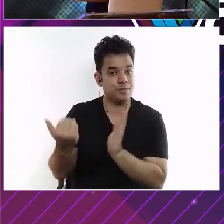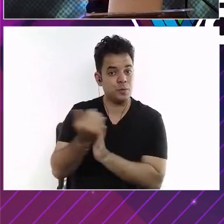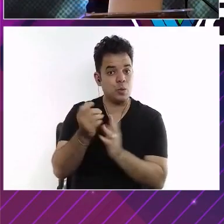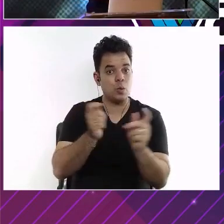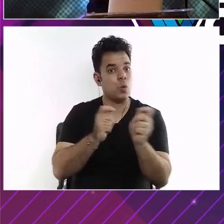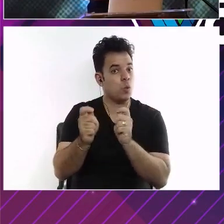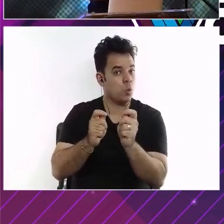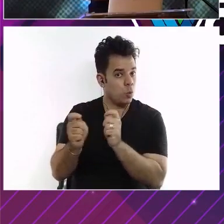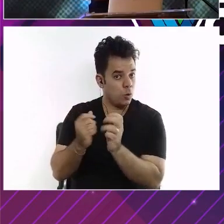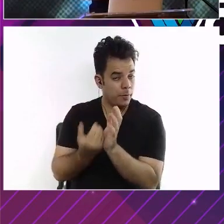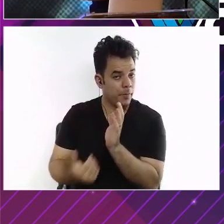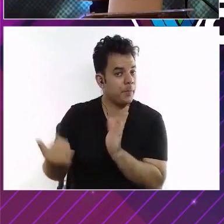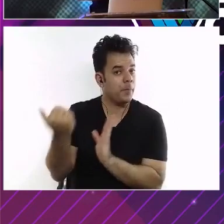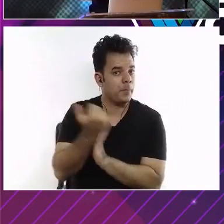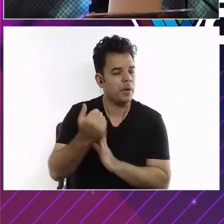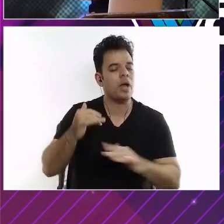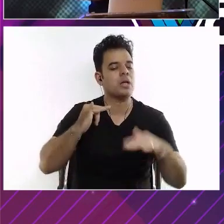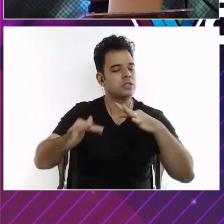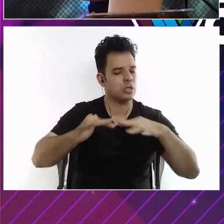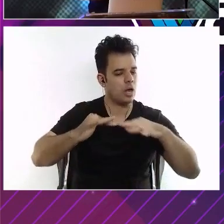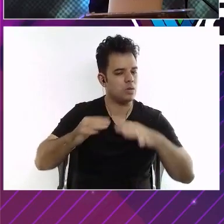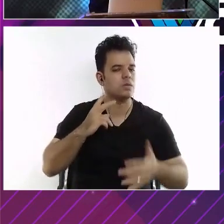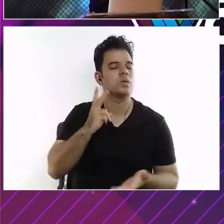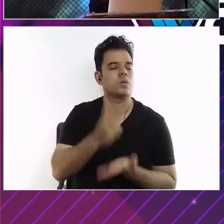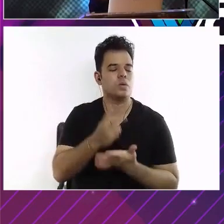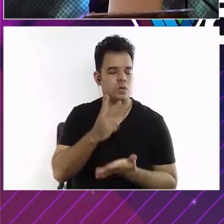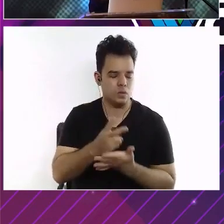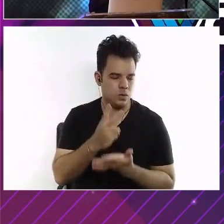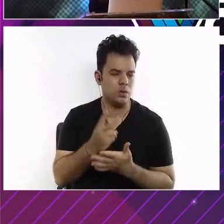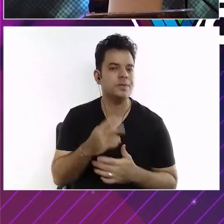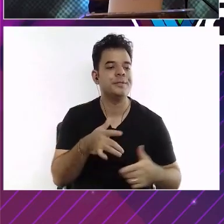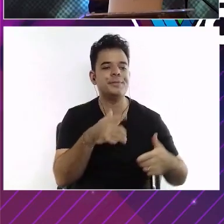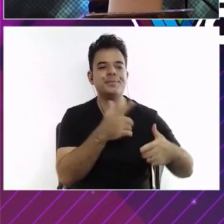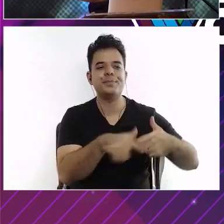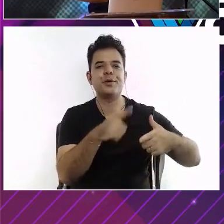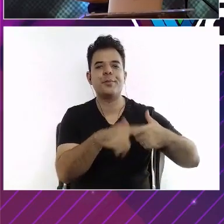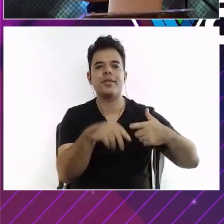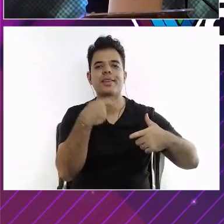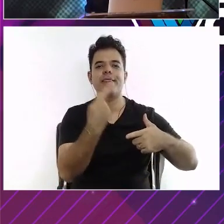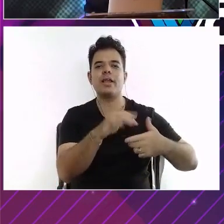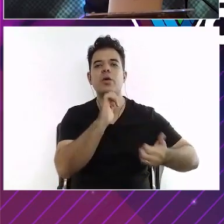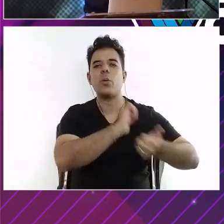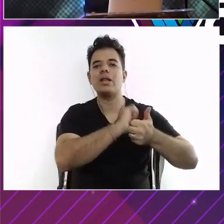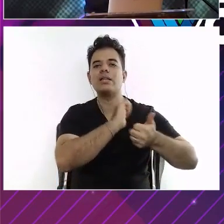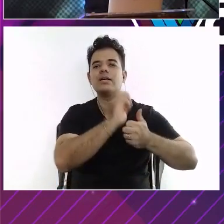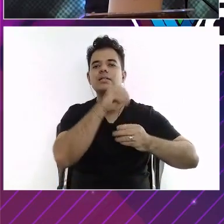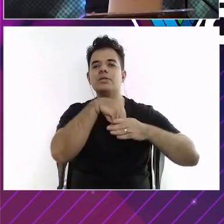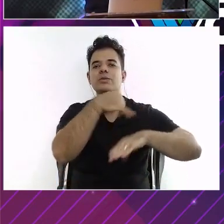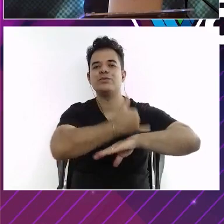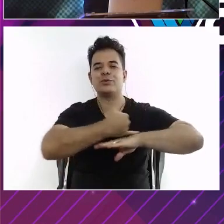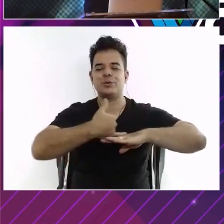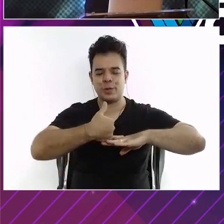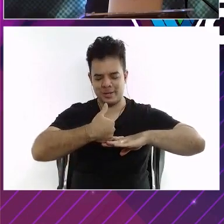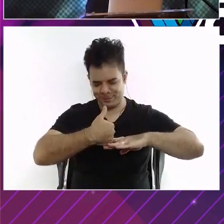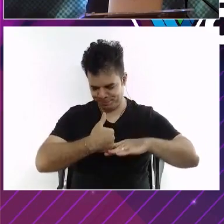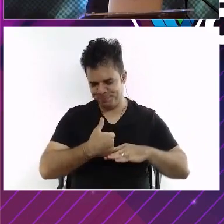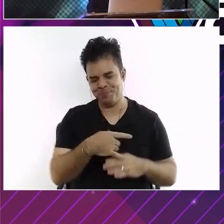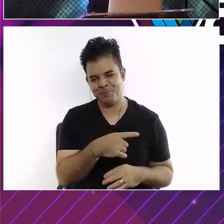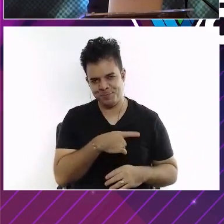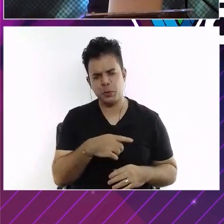continua sendo Agile. A gente tem um problema de qualidade da infraestrutura. Ok, nós vamos fazer